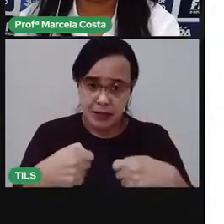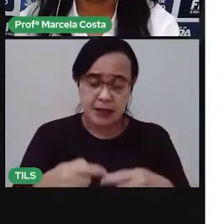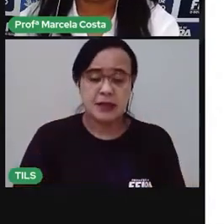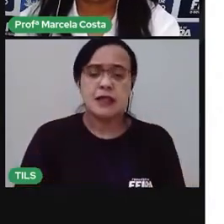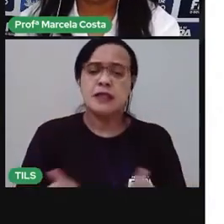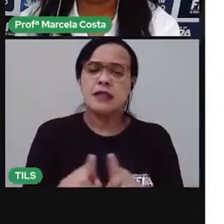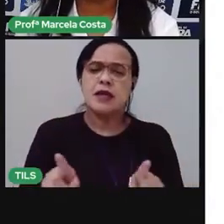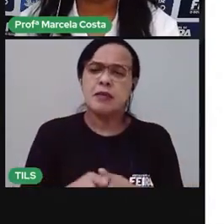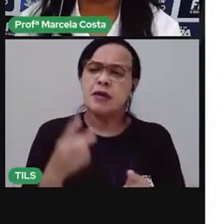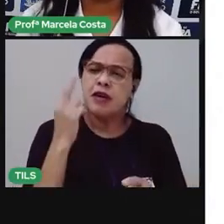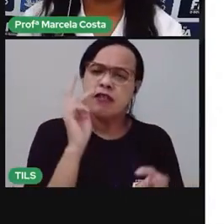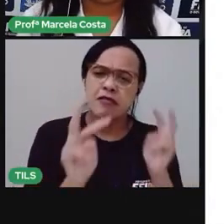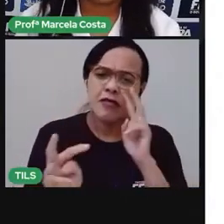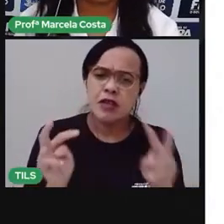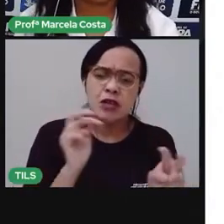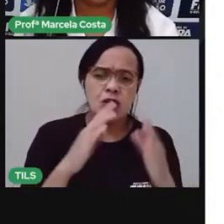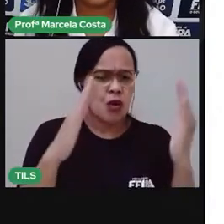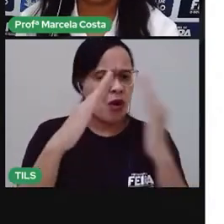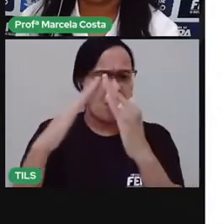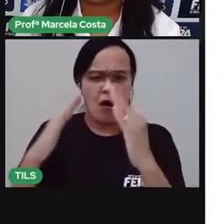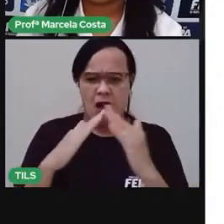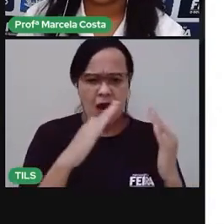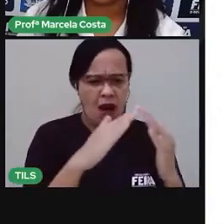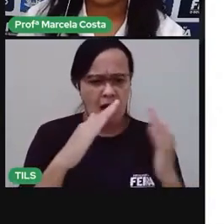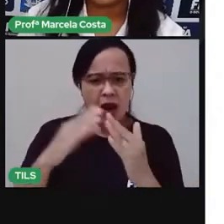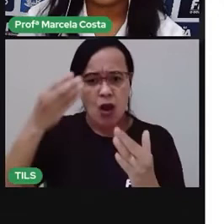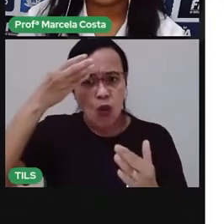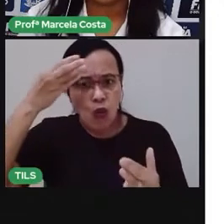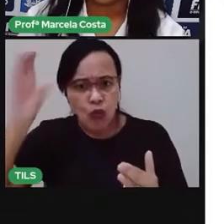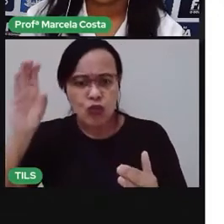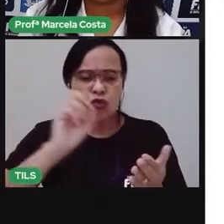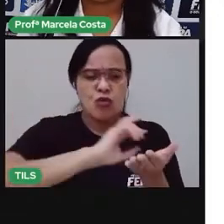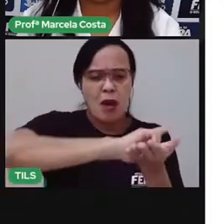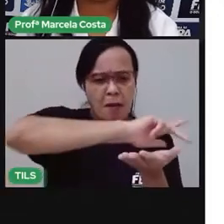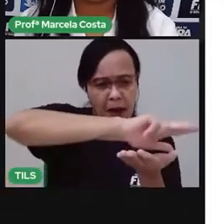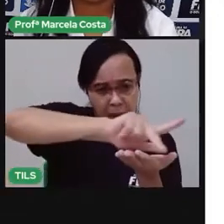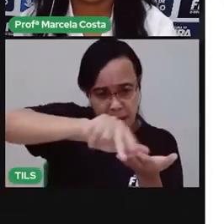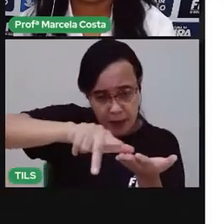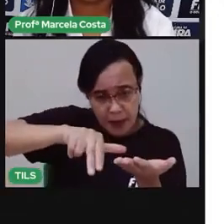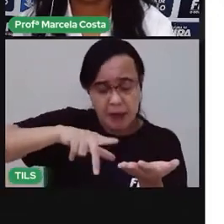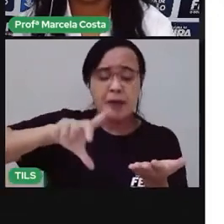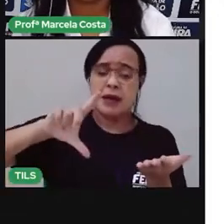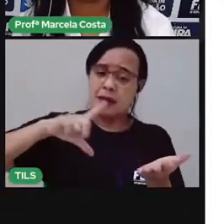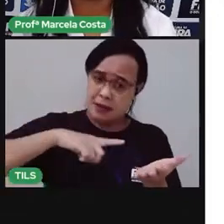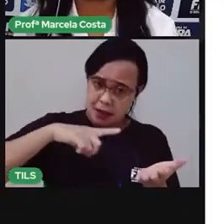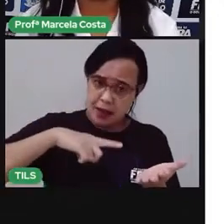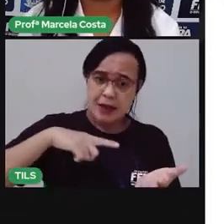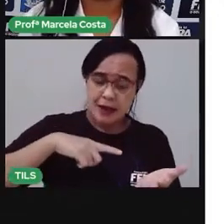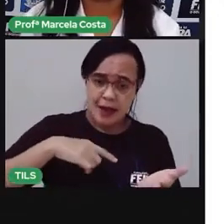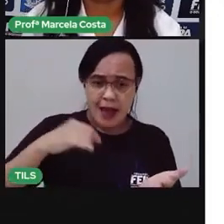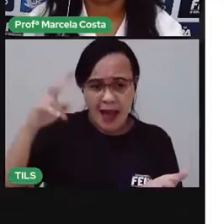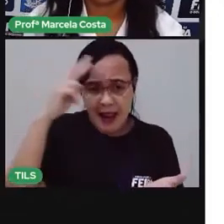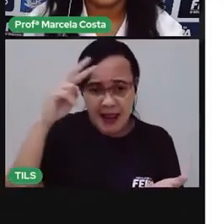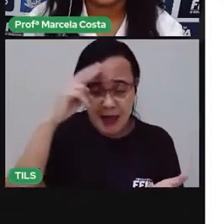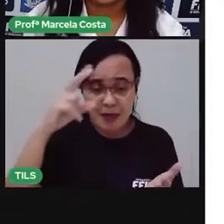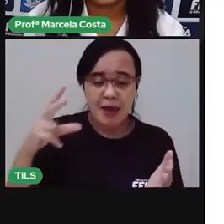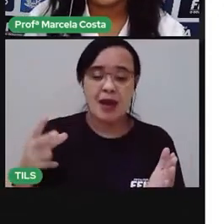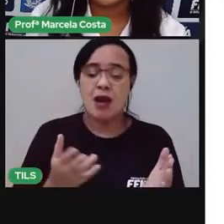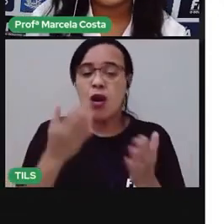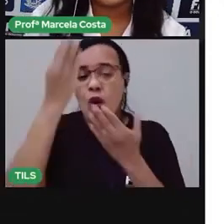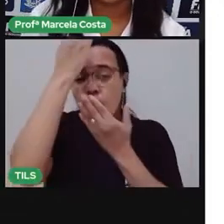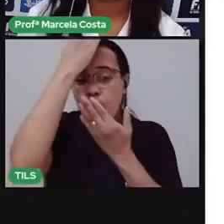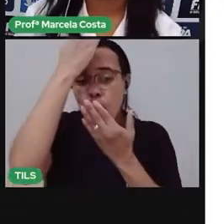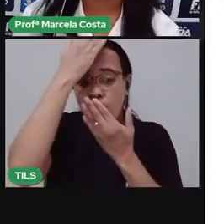Vimos como é diferente uma casa rural de uma casa urbana, uma casa indígena de uma casa de cultura